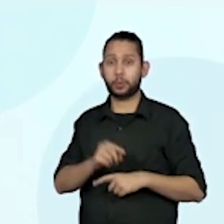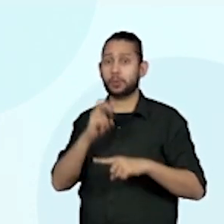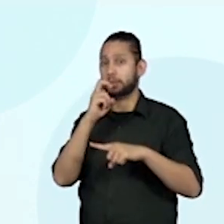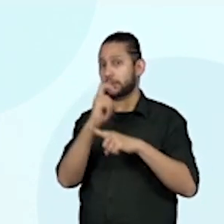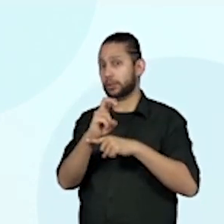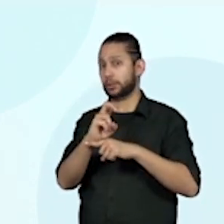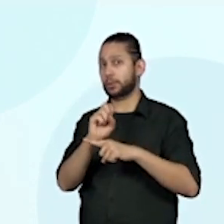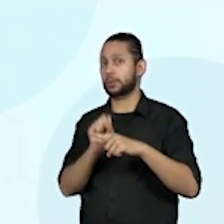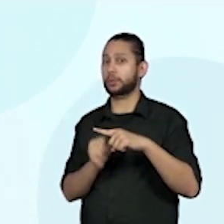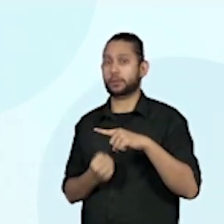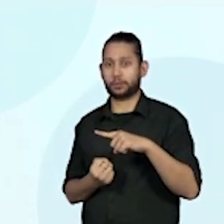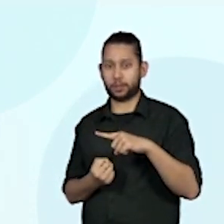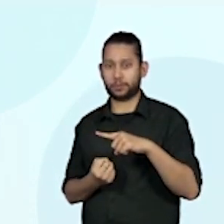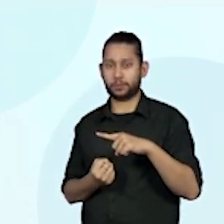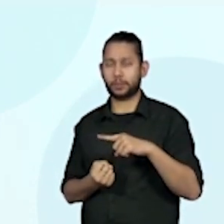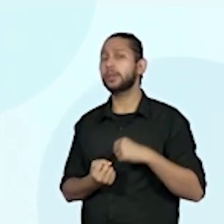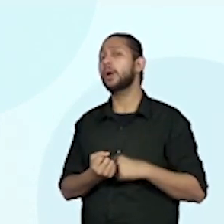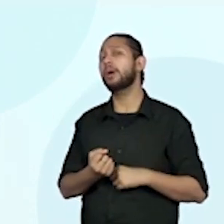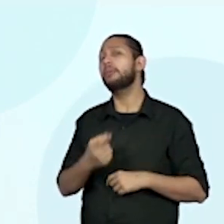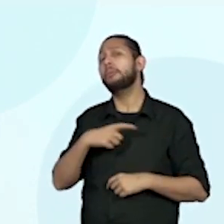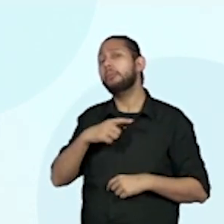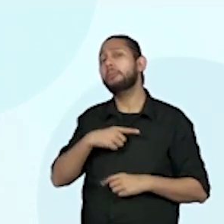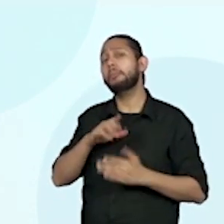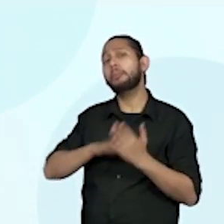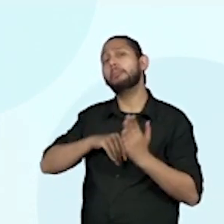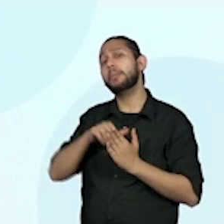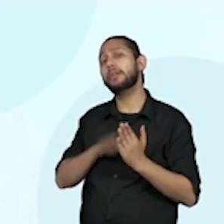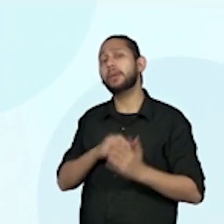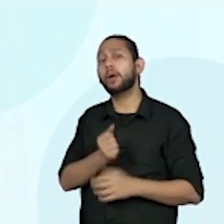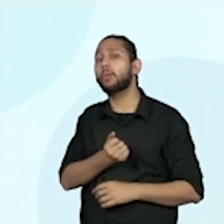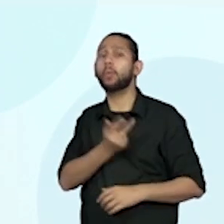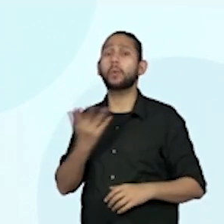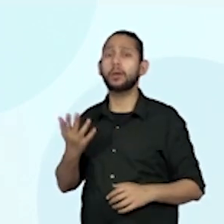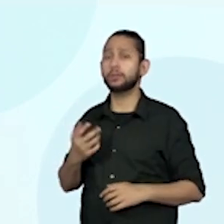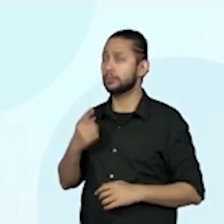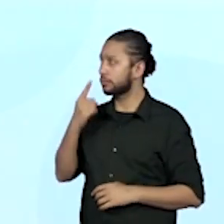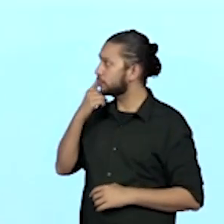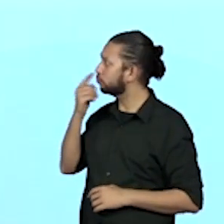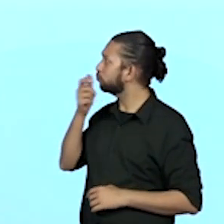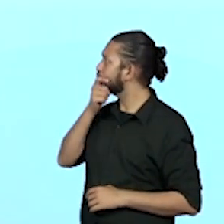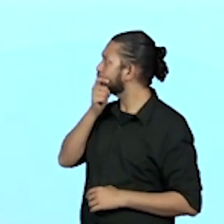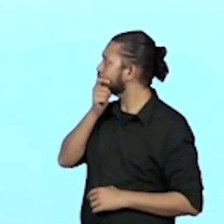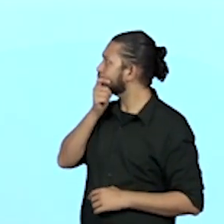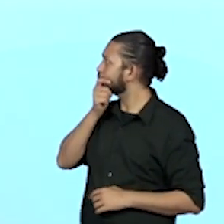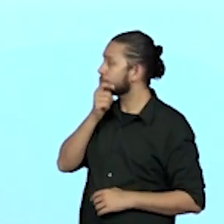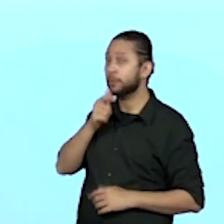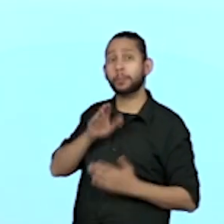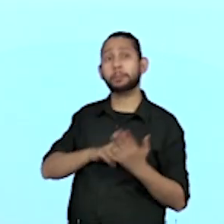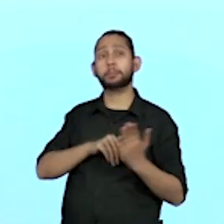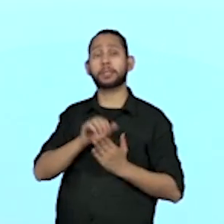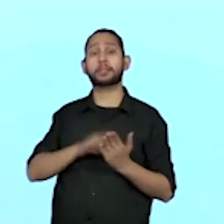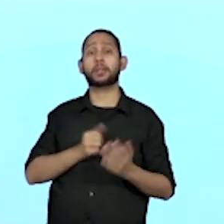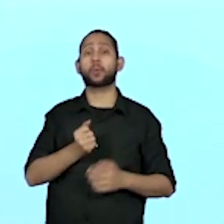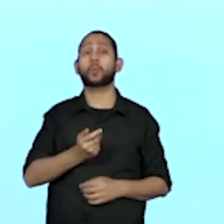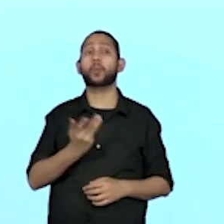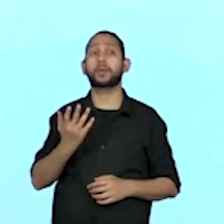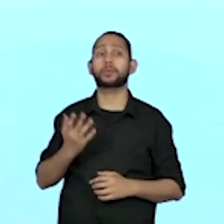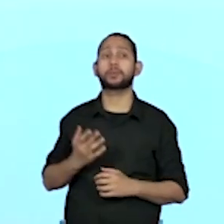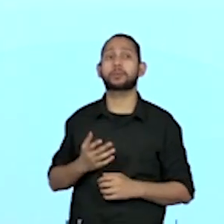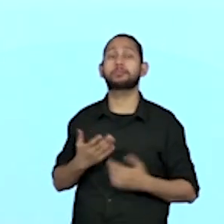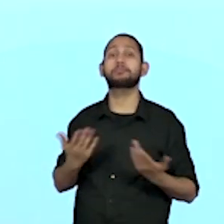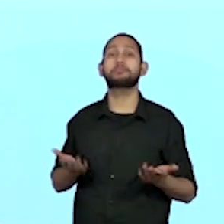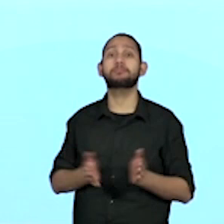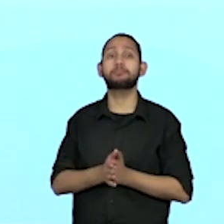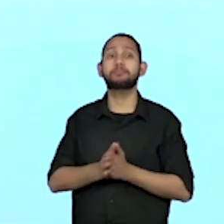5/8. Quantas partes desta imagem, dessa representação gráfica, eu vou pintar? E